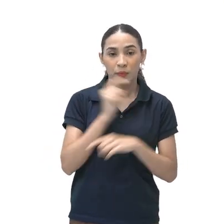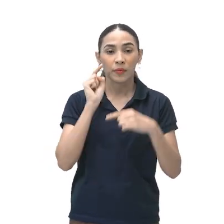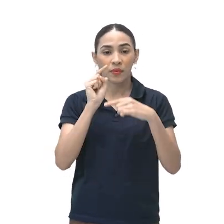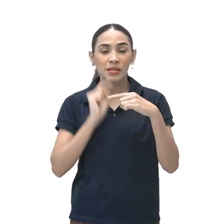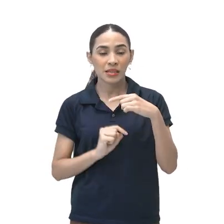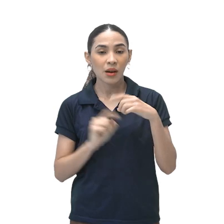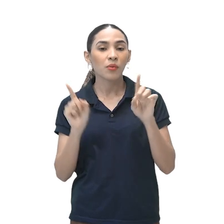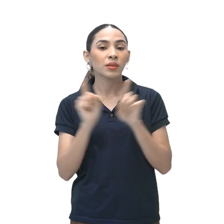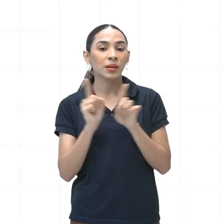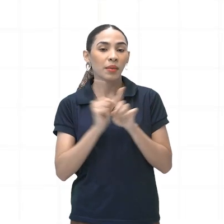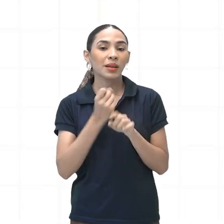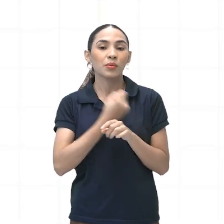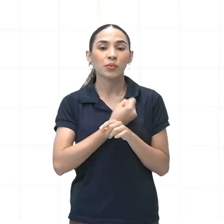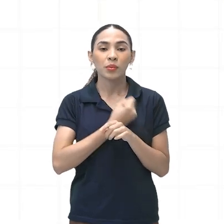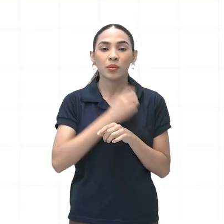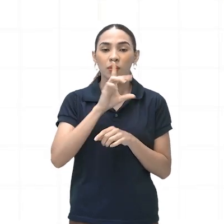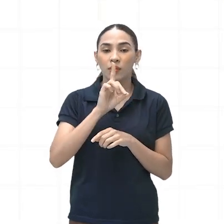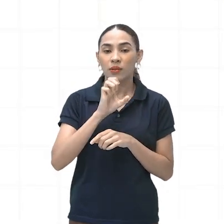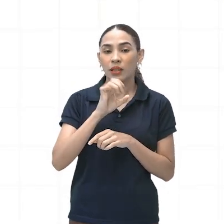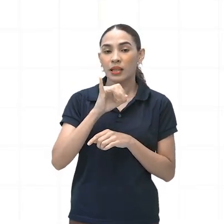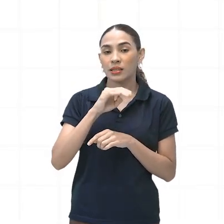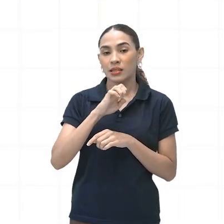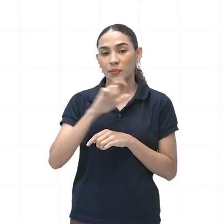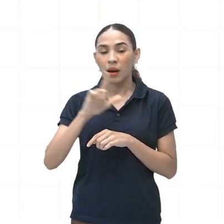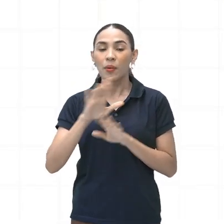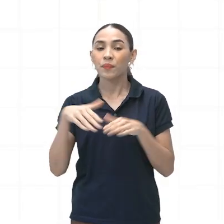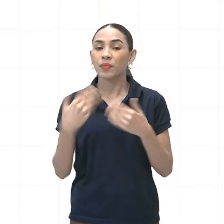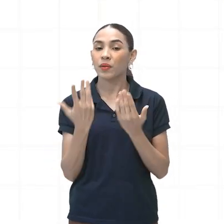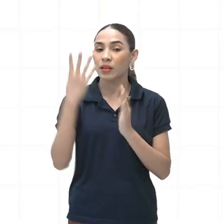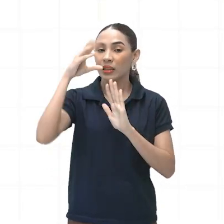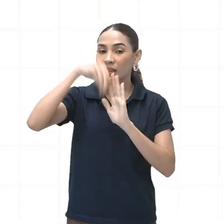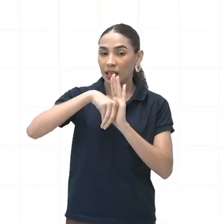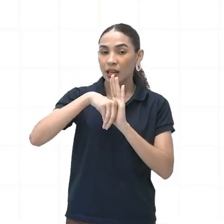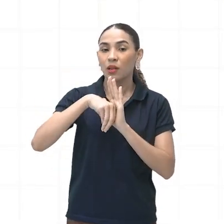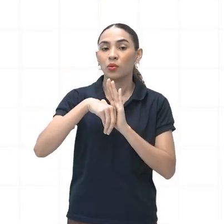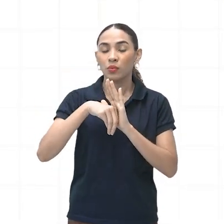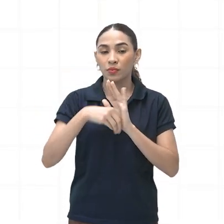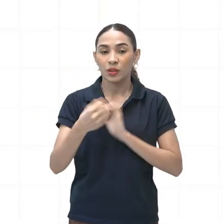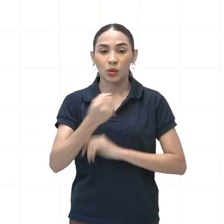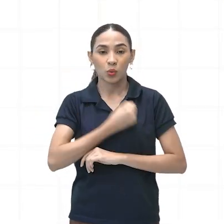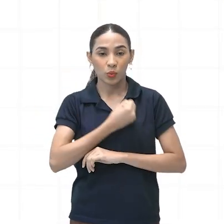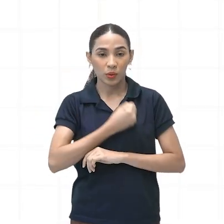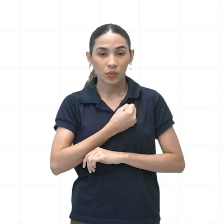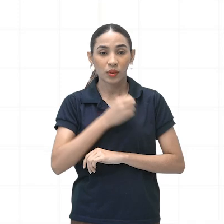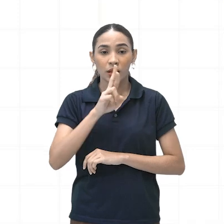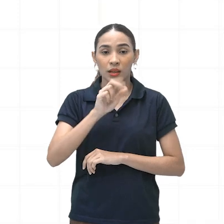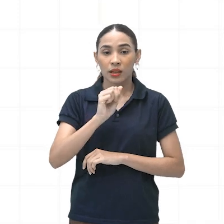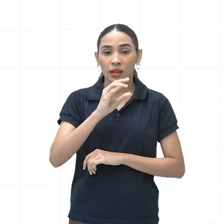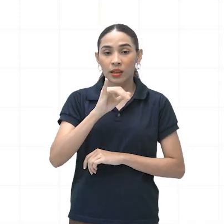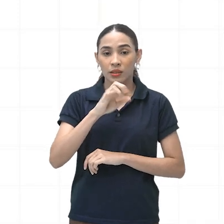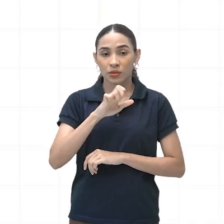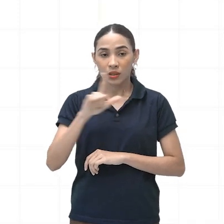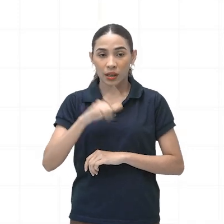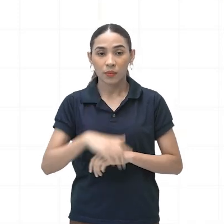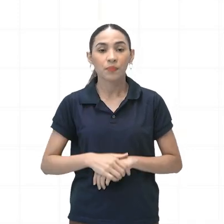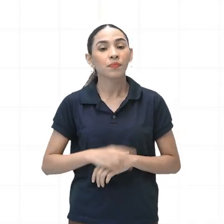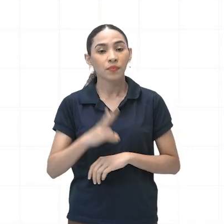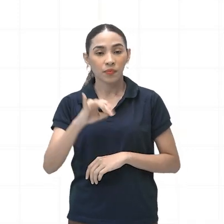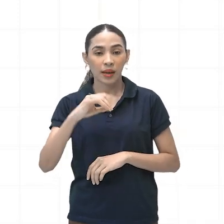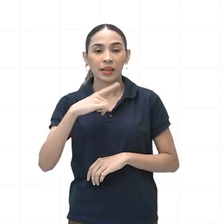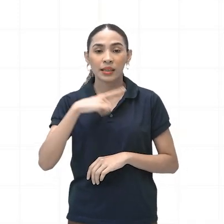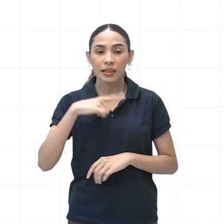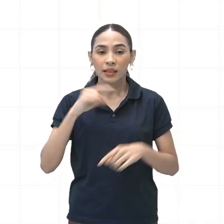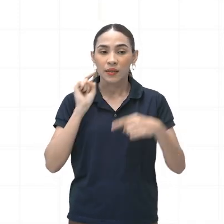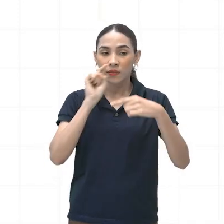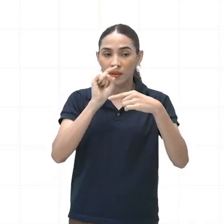frações e os números decimais. Então, dentro do conjunto dos números racionais, eu vou ter